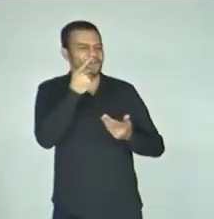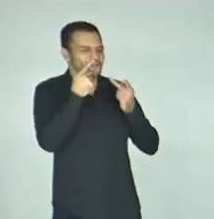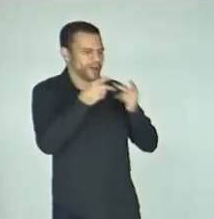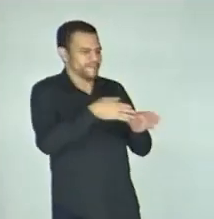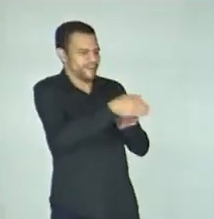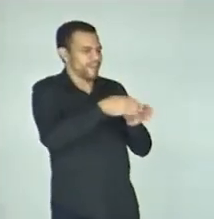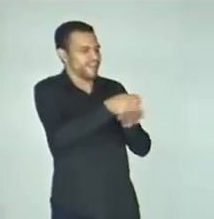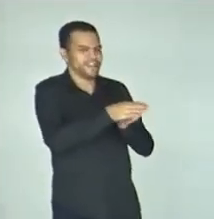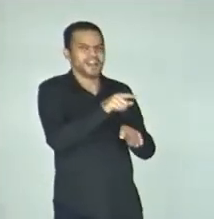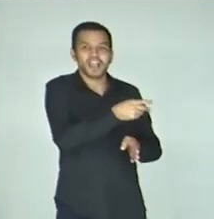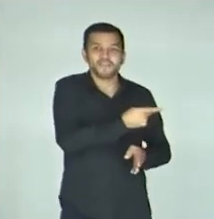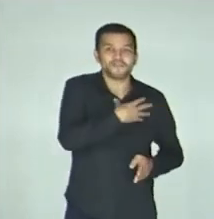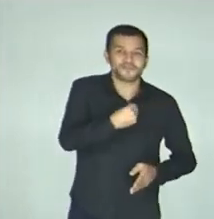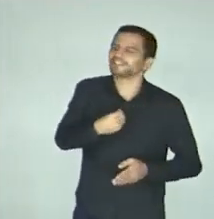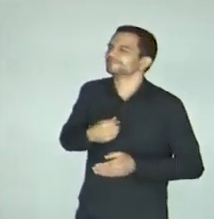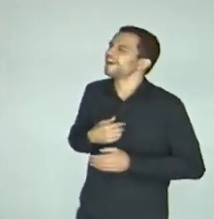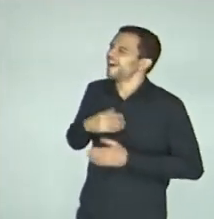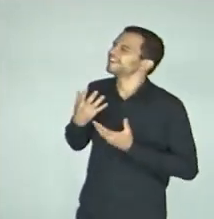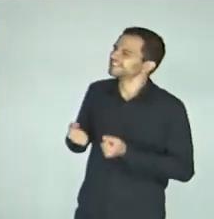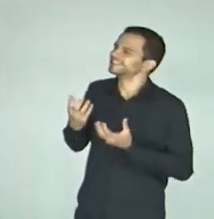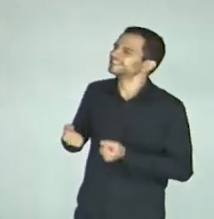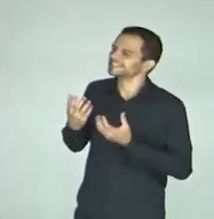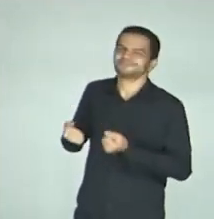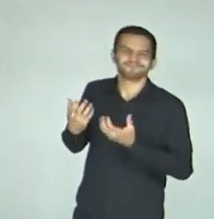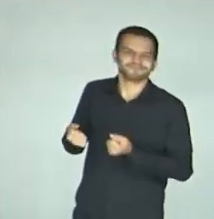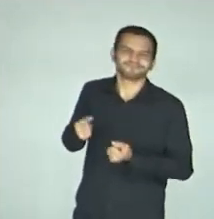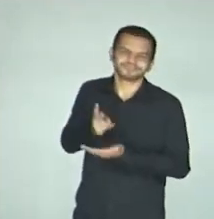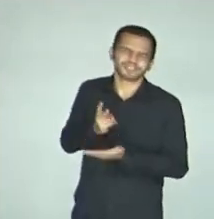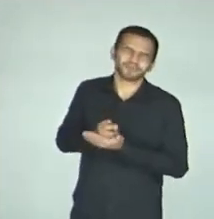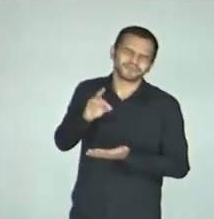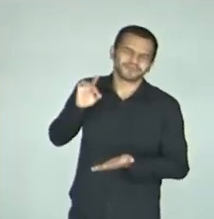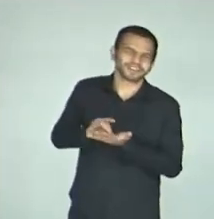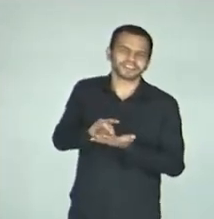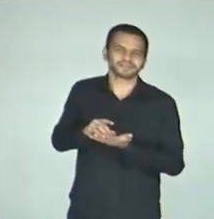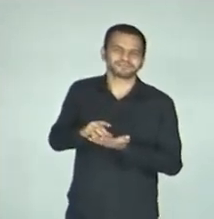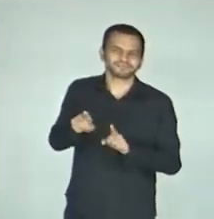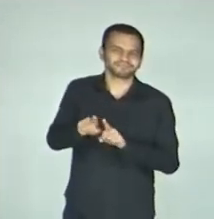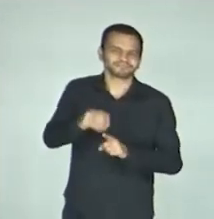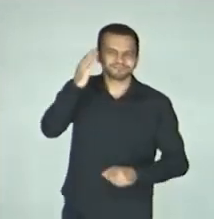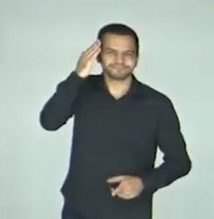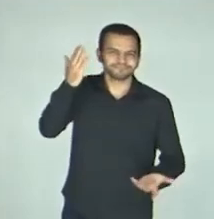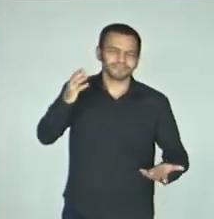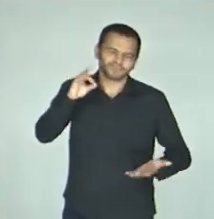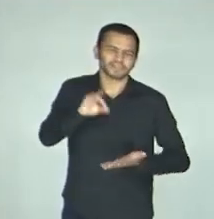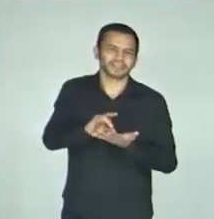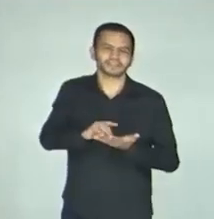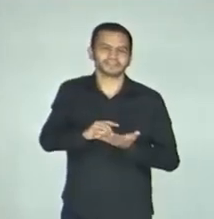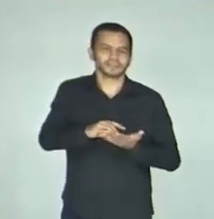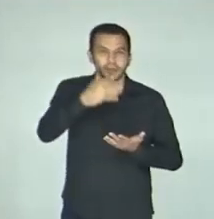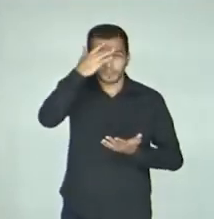influenciam mais a cabeça de um filho teu do que a tua própria devoção a Deus é